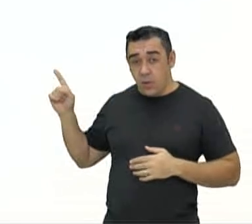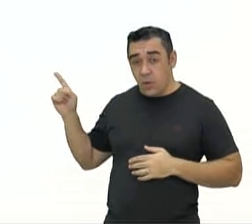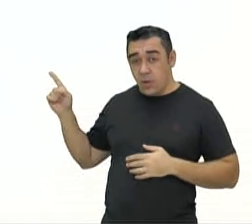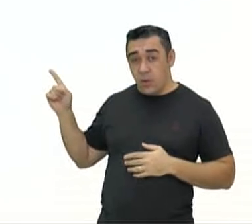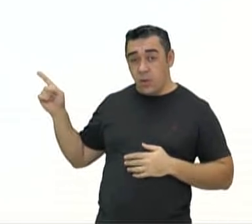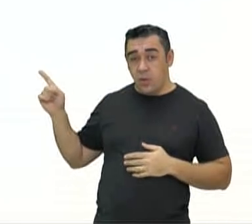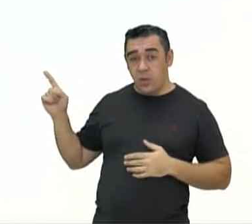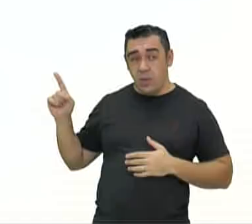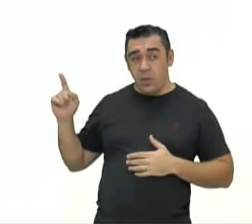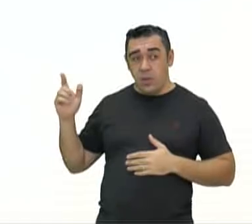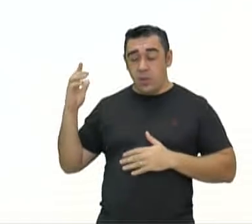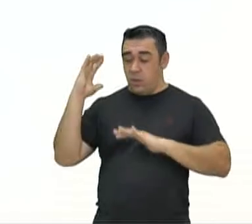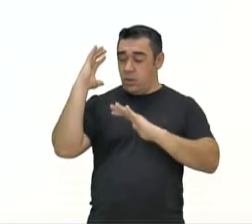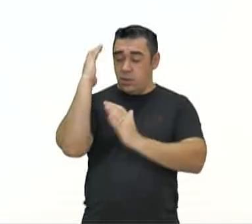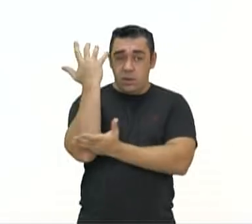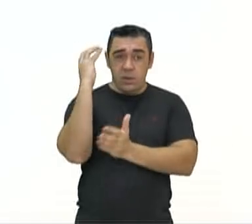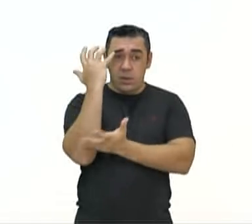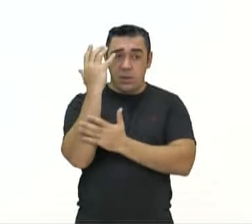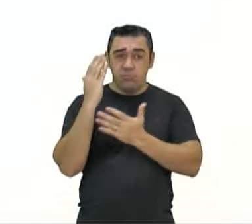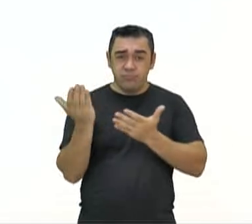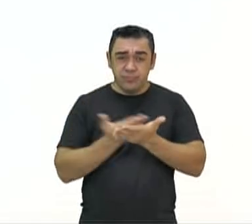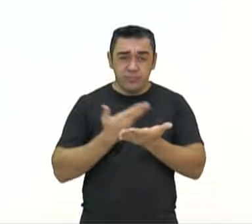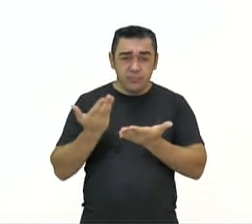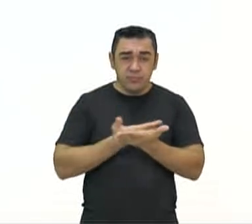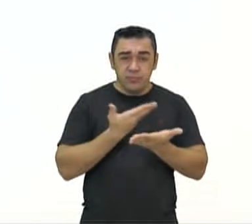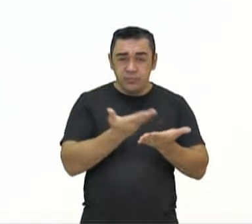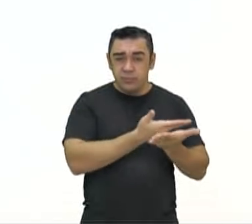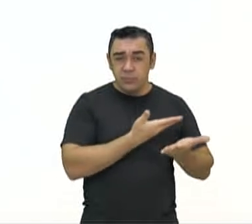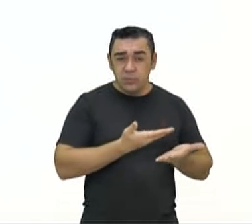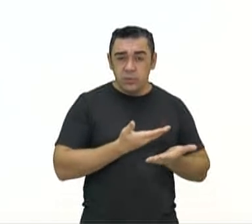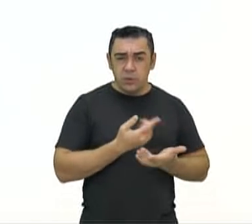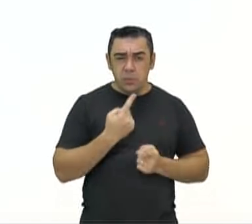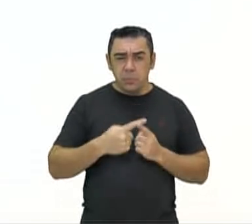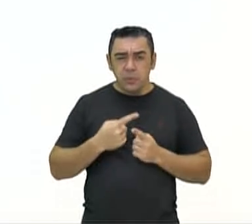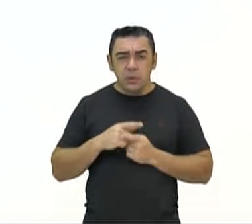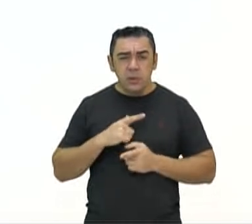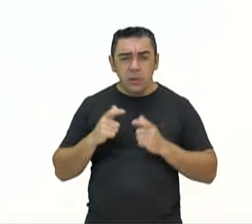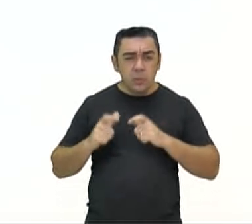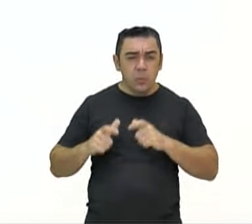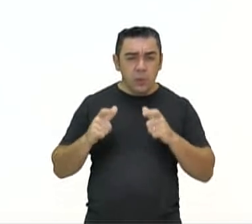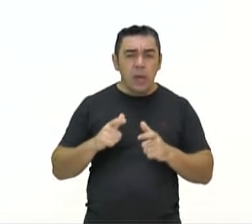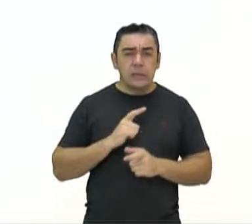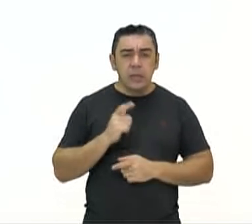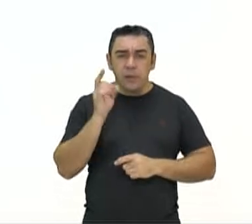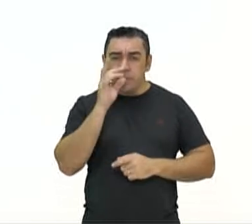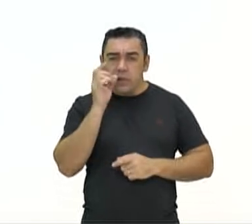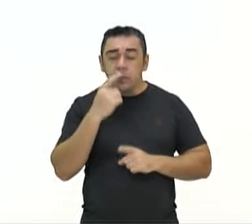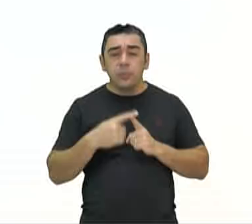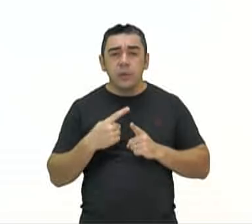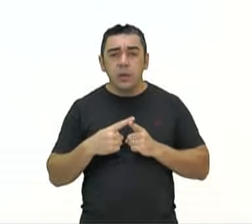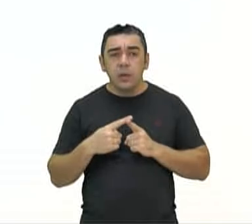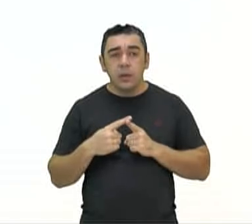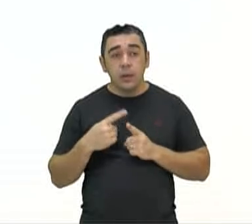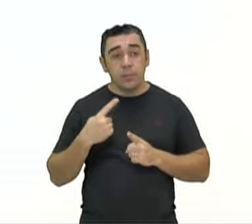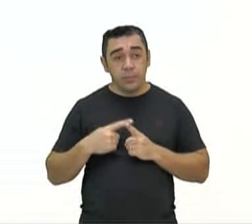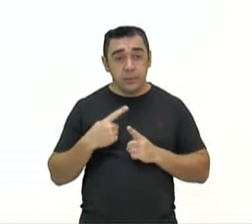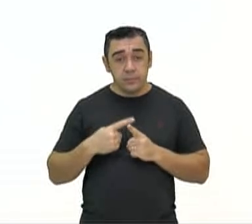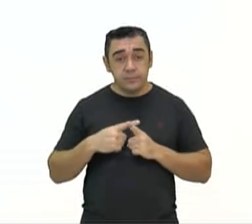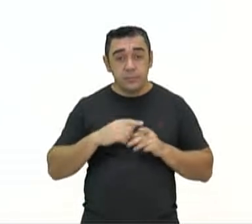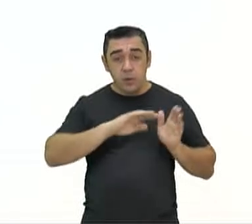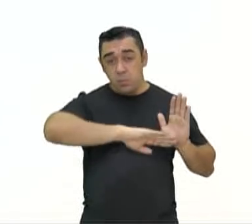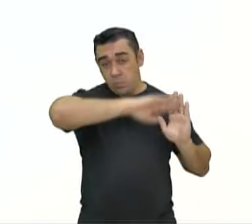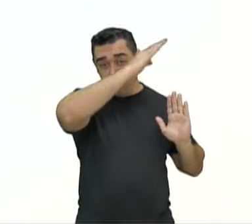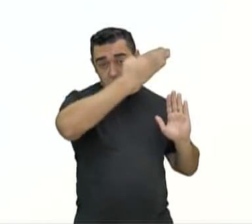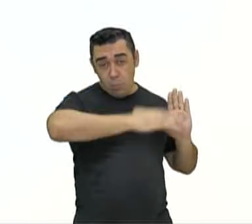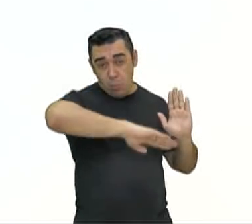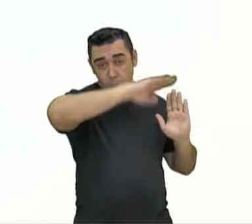tudo isso aqui. Olha só. E por que tem áreas aqui, ó, que ainda tem vegetação? Bom, aí você tem os Montes